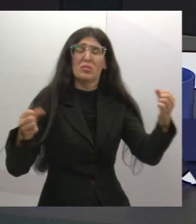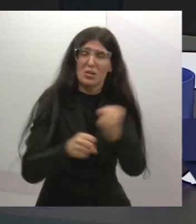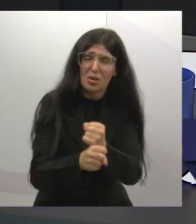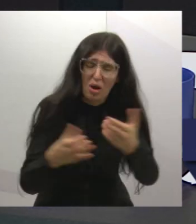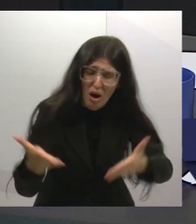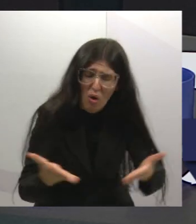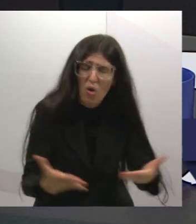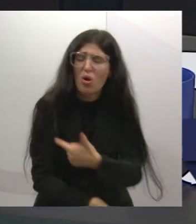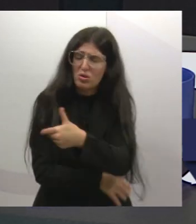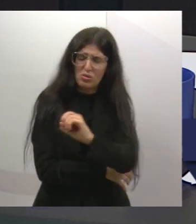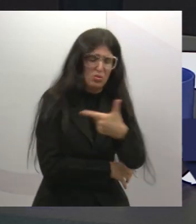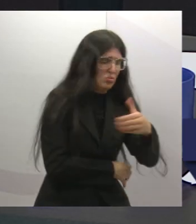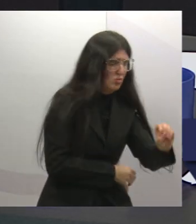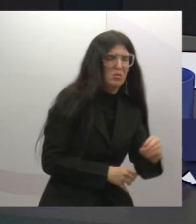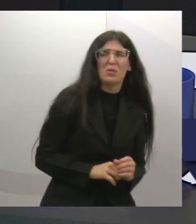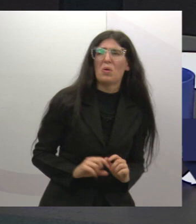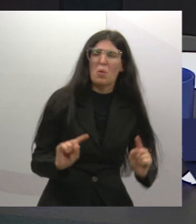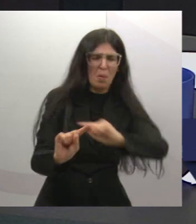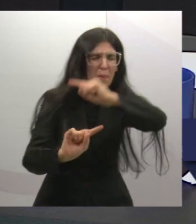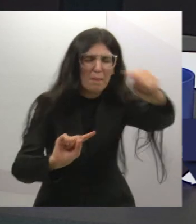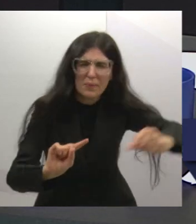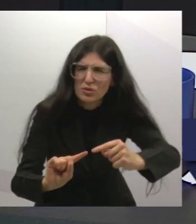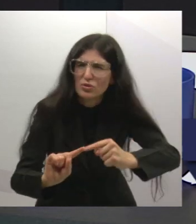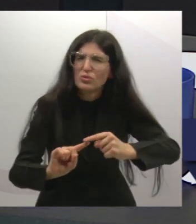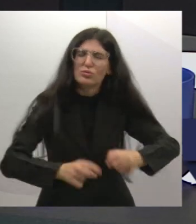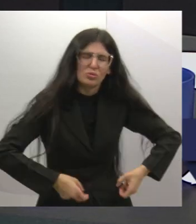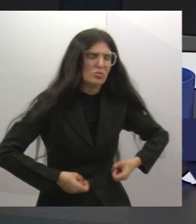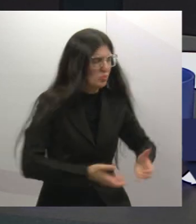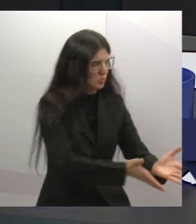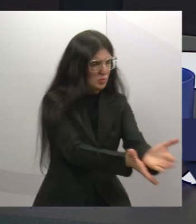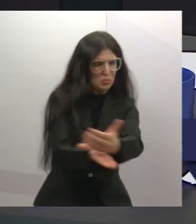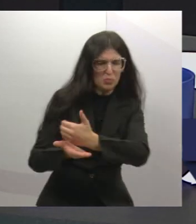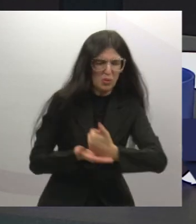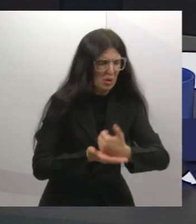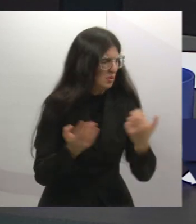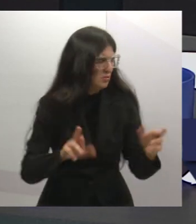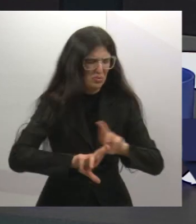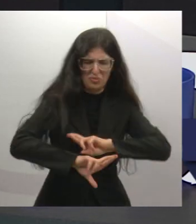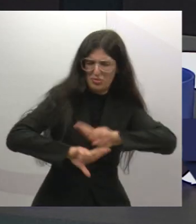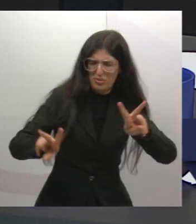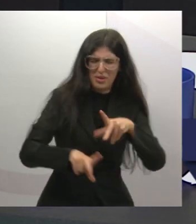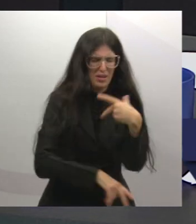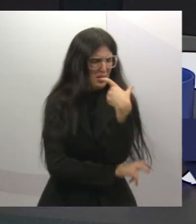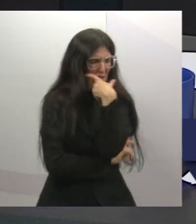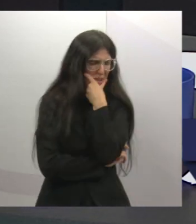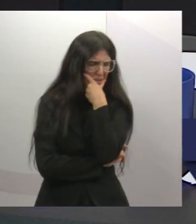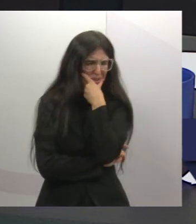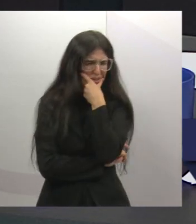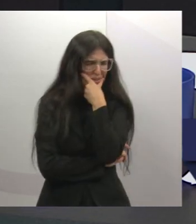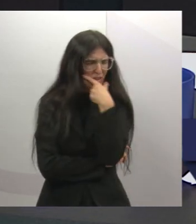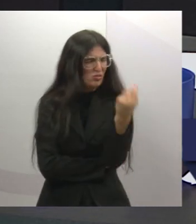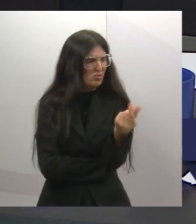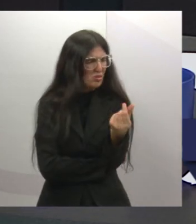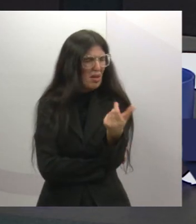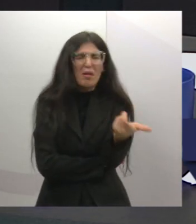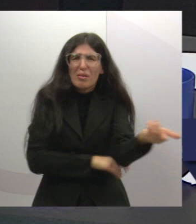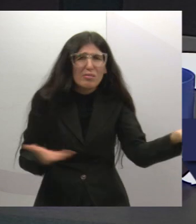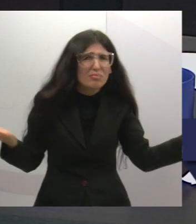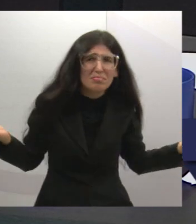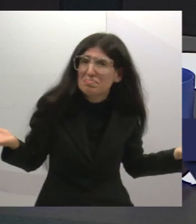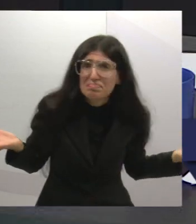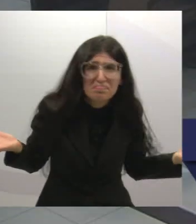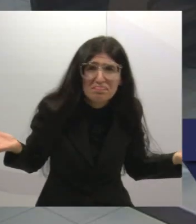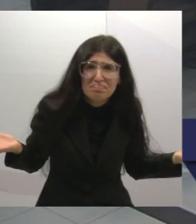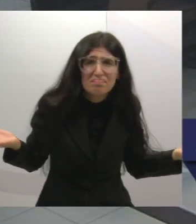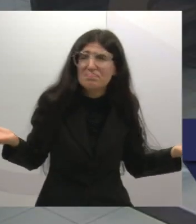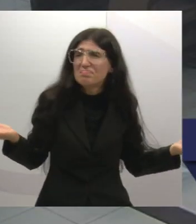estamos, e na meta aqui anual do orçamento, vocês apresentam uma diferença de valores?